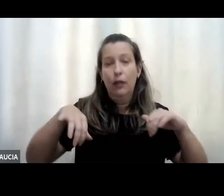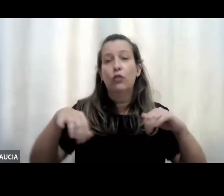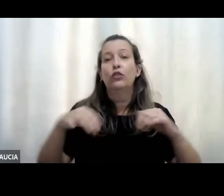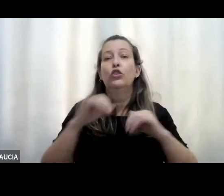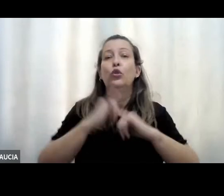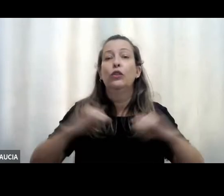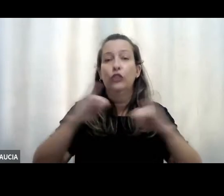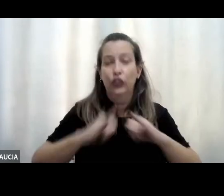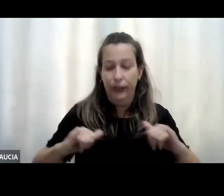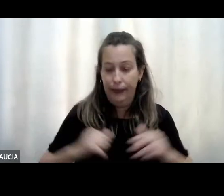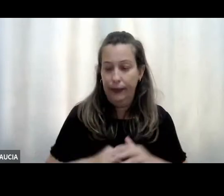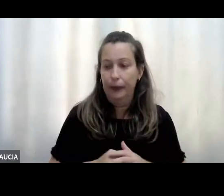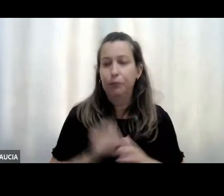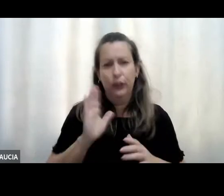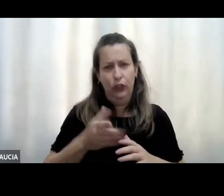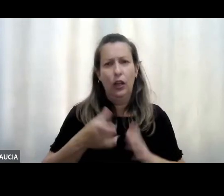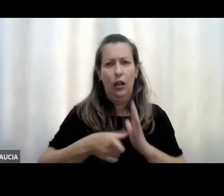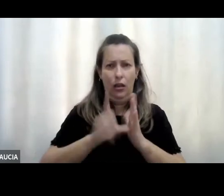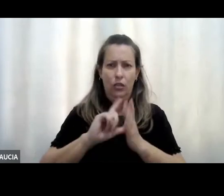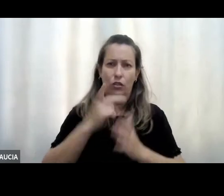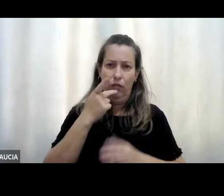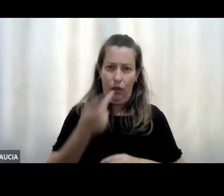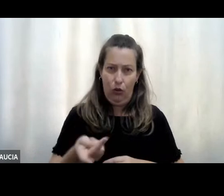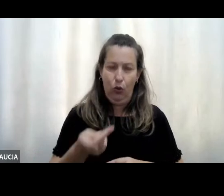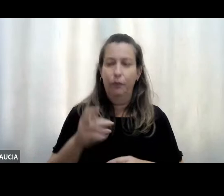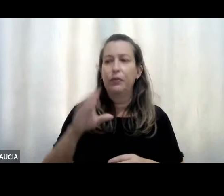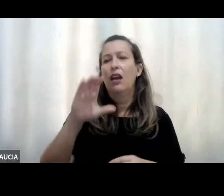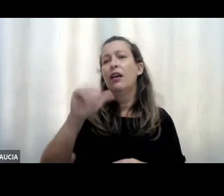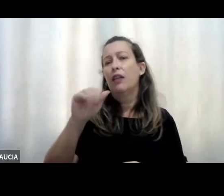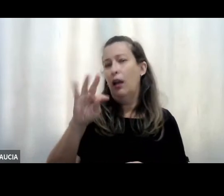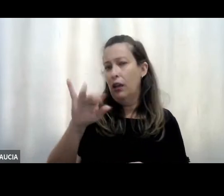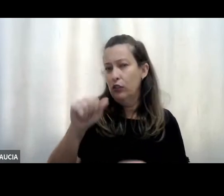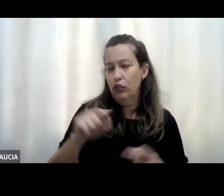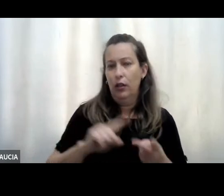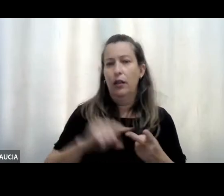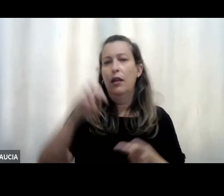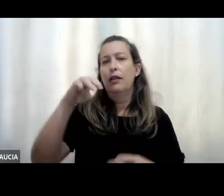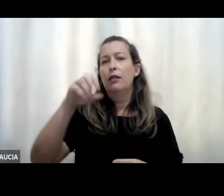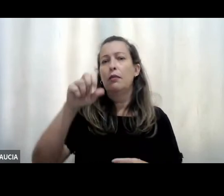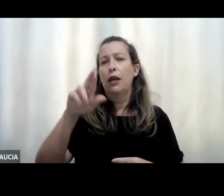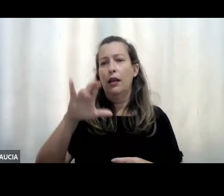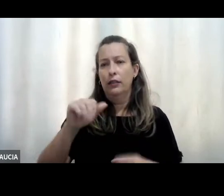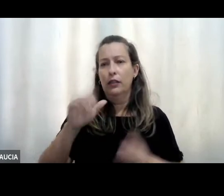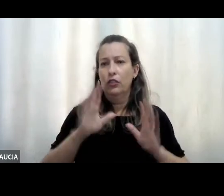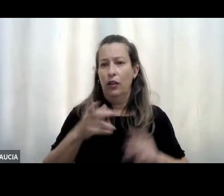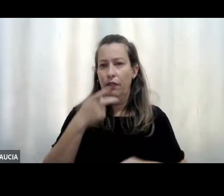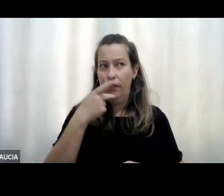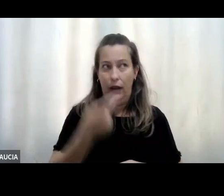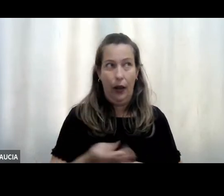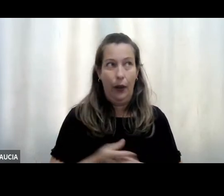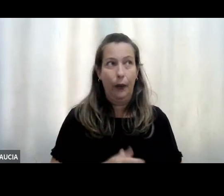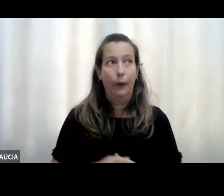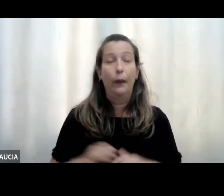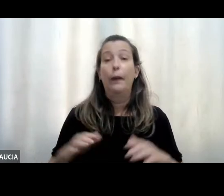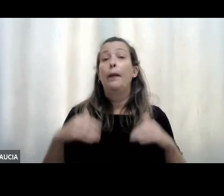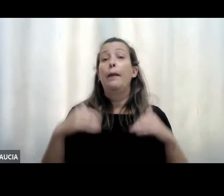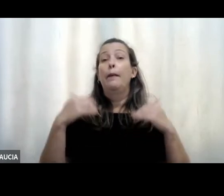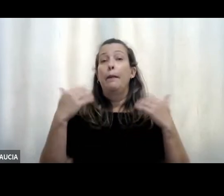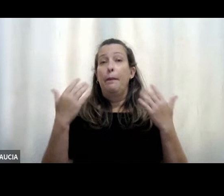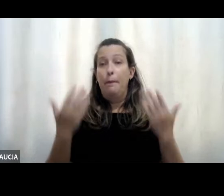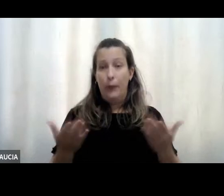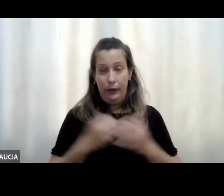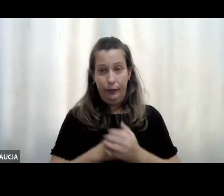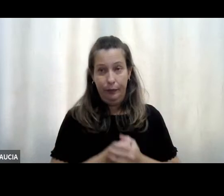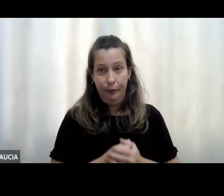Agora há pouco, por Kátia e Márcia também aprofundou o debate. Bem, a situação